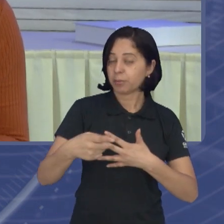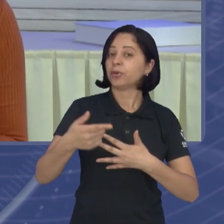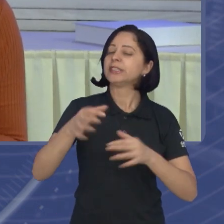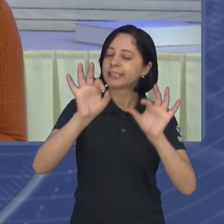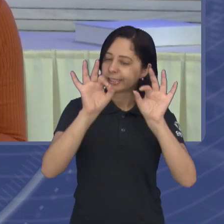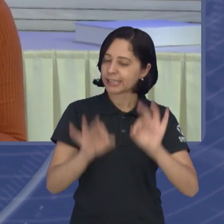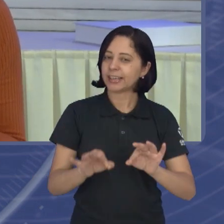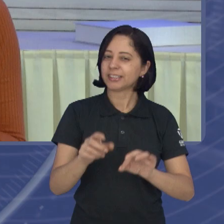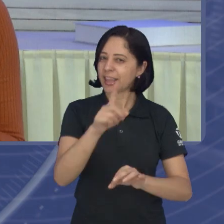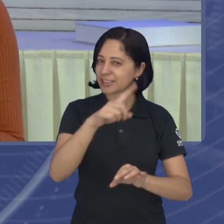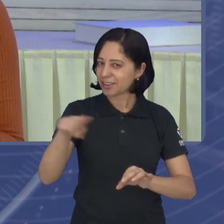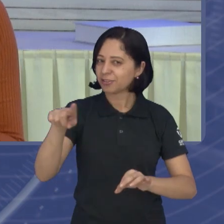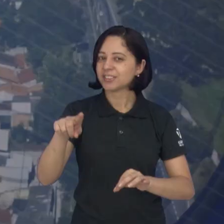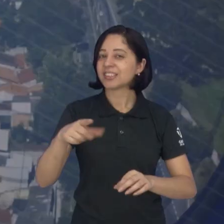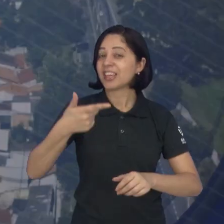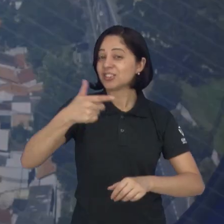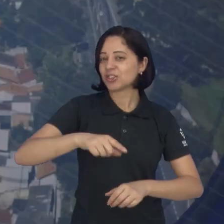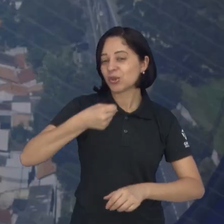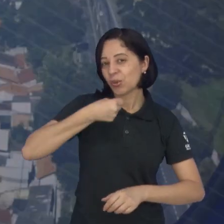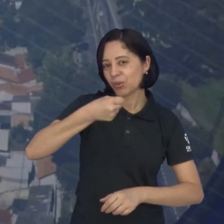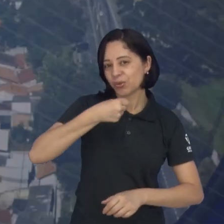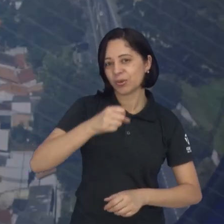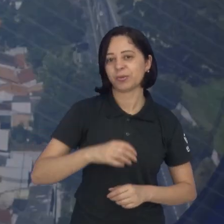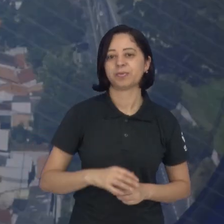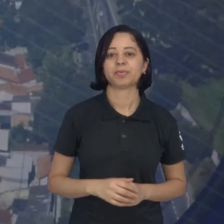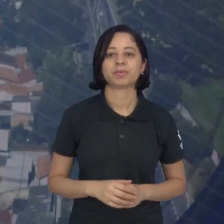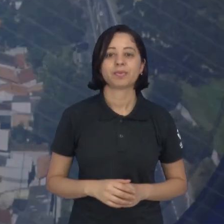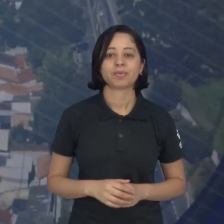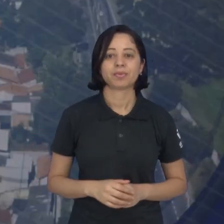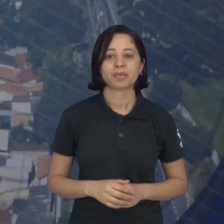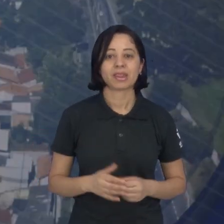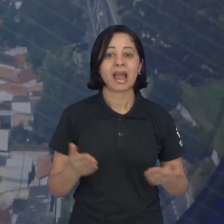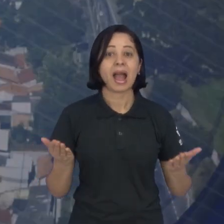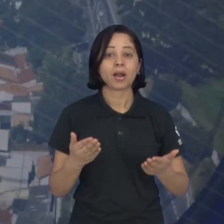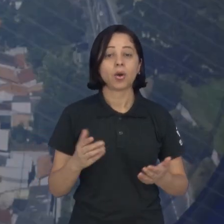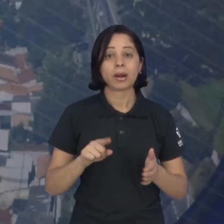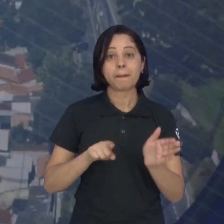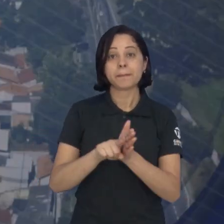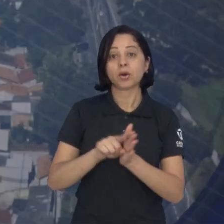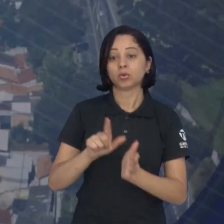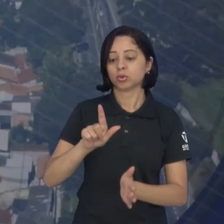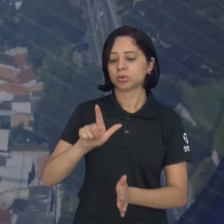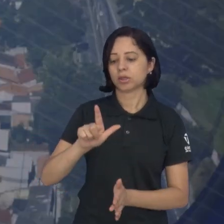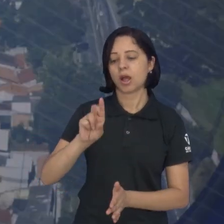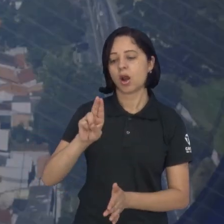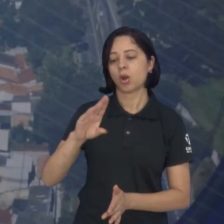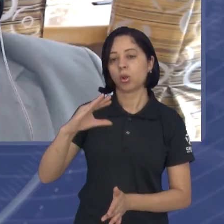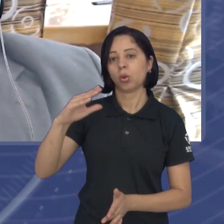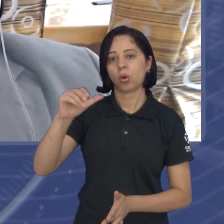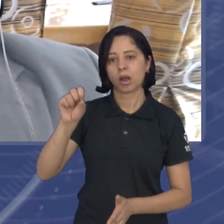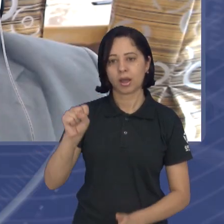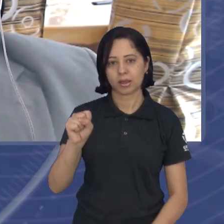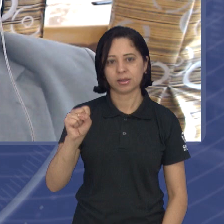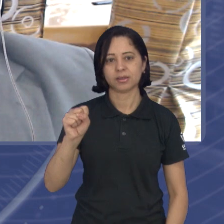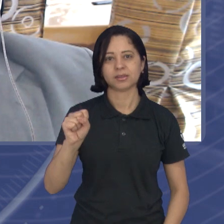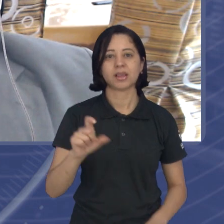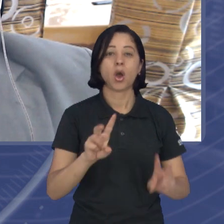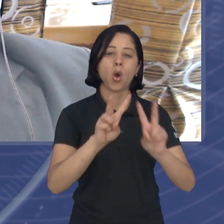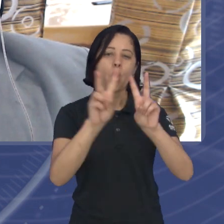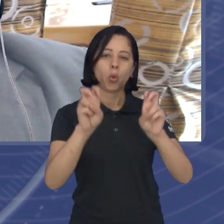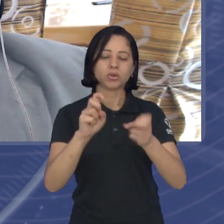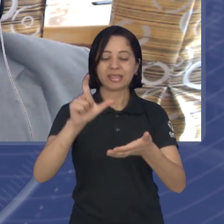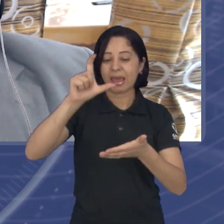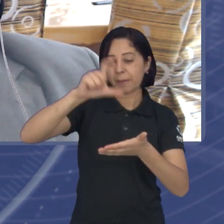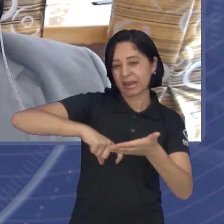vocês vão retornar com a gente. Bom, quero voltar agora para o Lucas. Lucas, essa questão, né, de cartão de crédito,